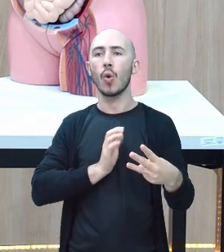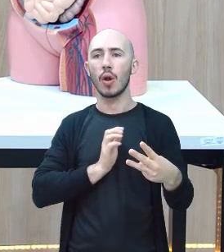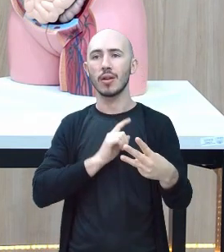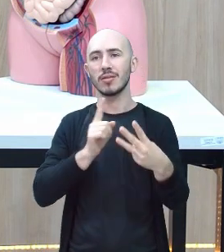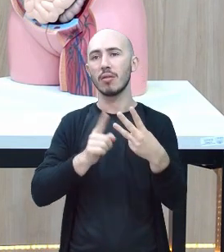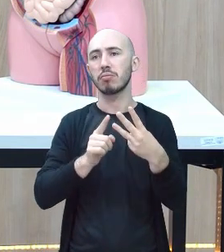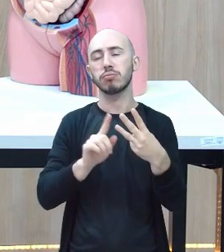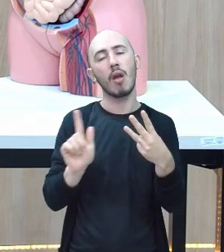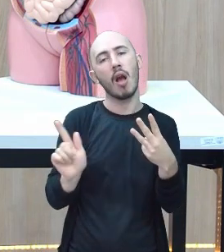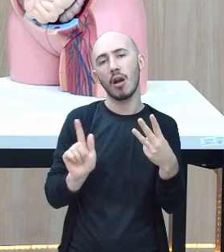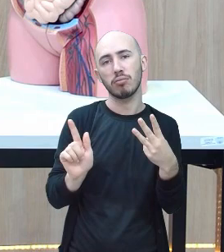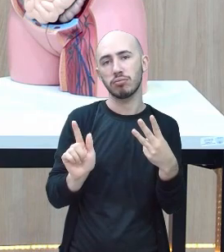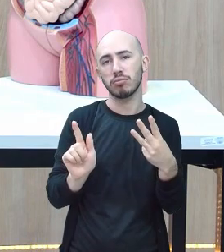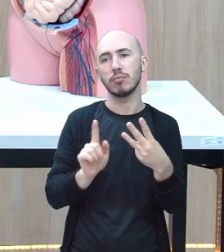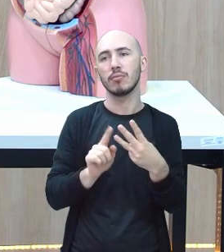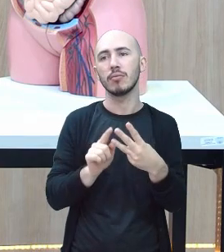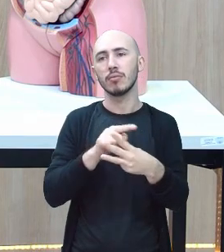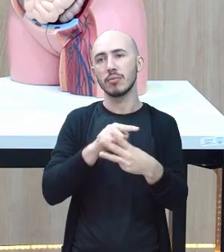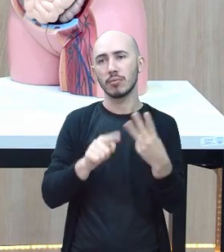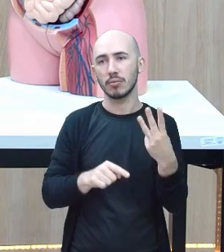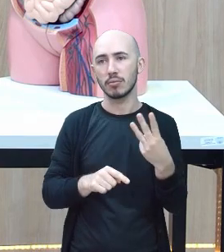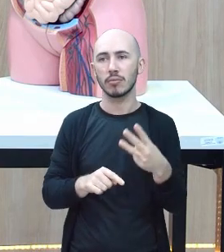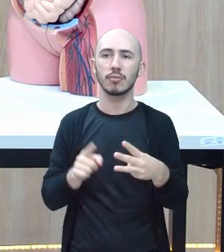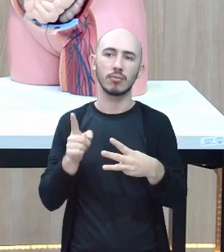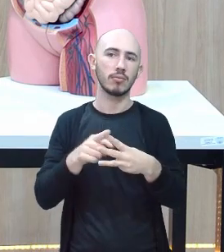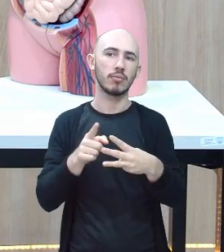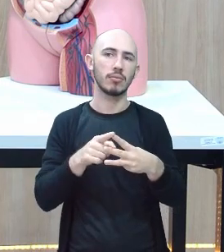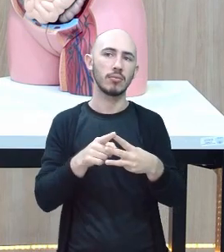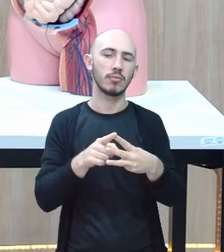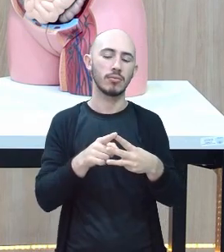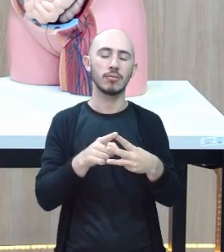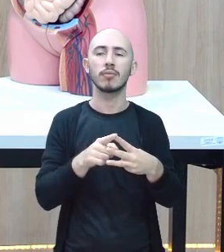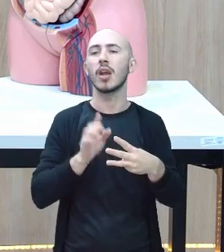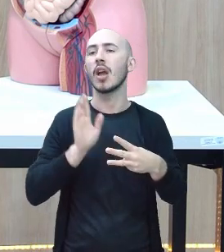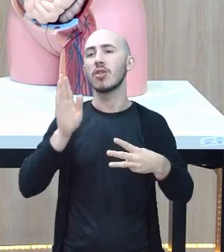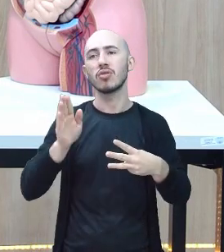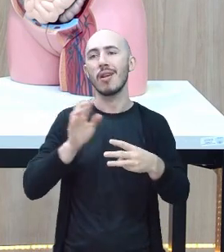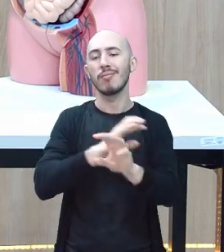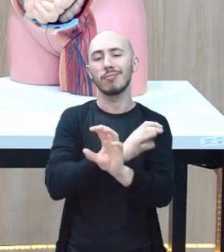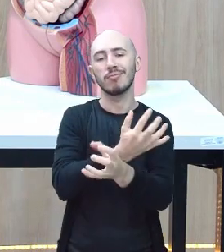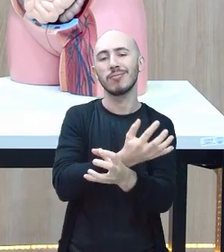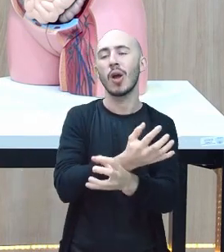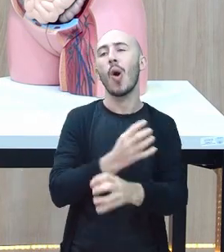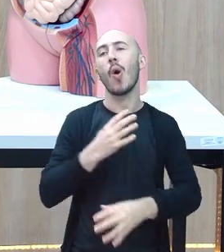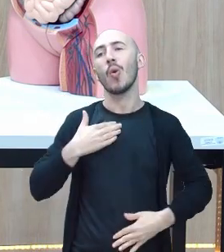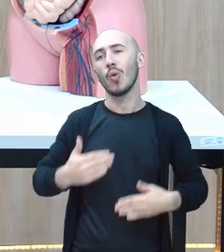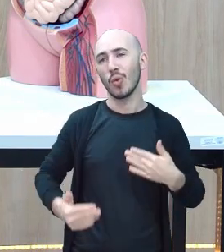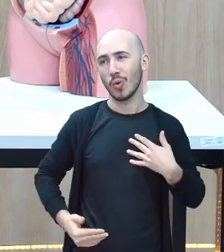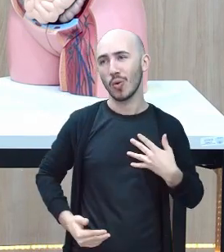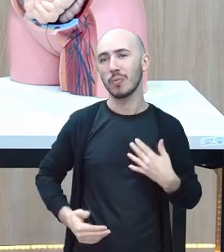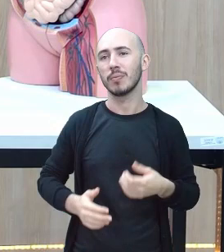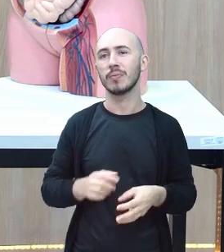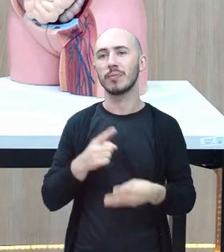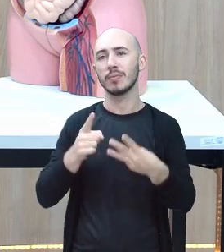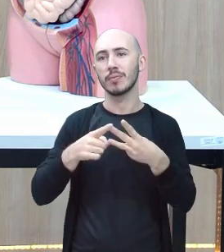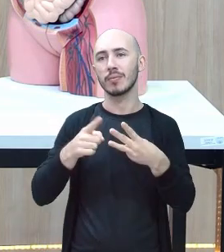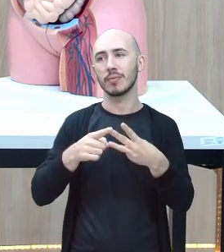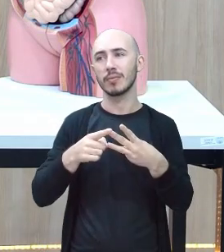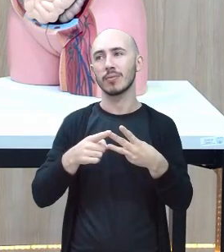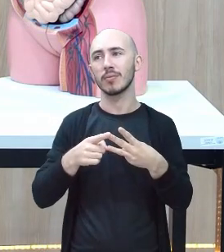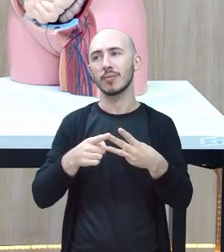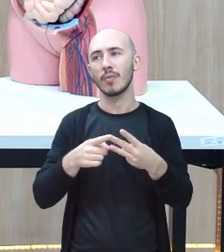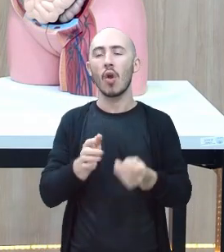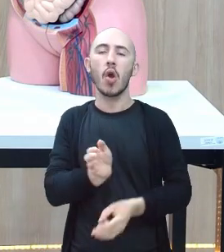estriado. E presentes esqueleto. Quando você vê o nome esqueleto, você pensa logo no esqueleto. Então, nos ossos, né? O